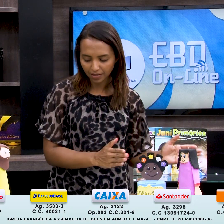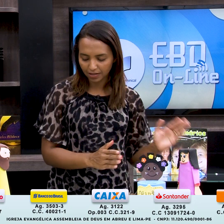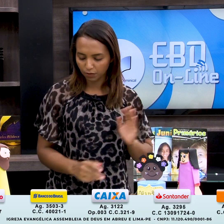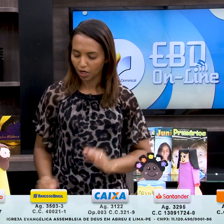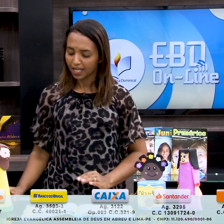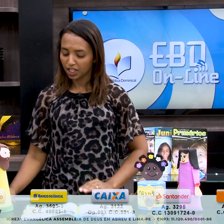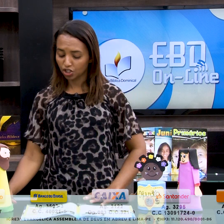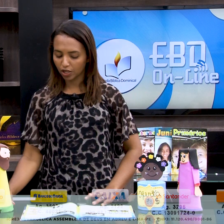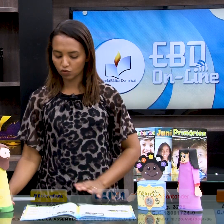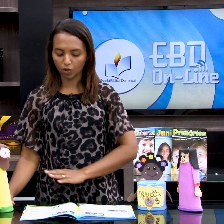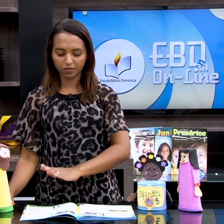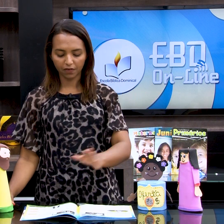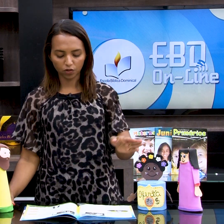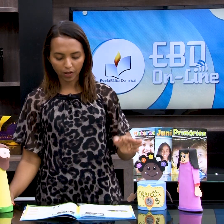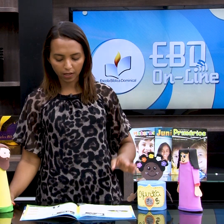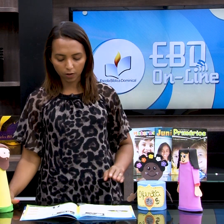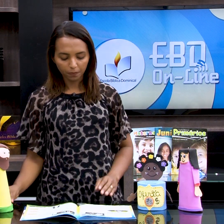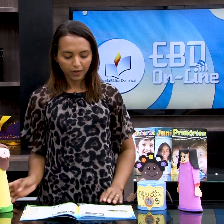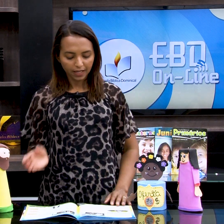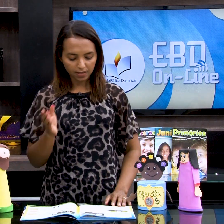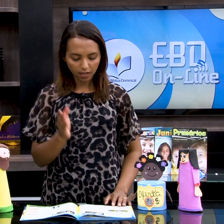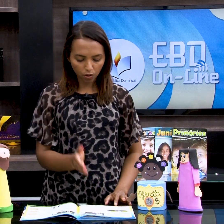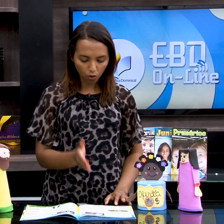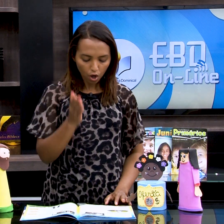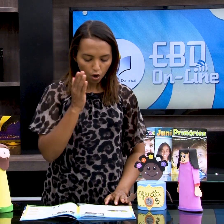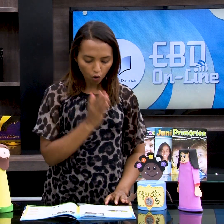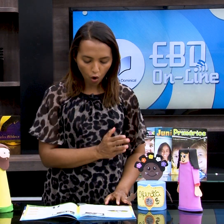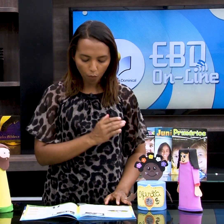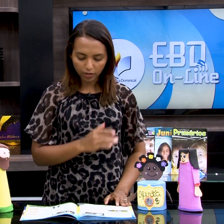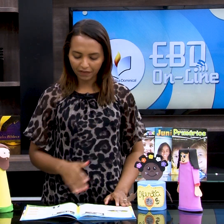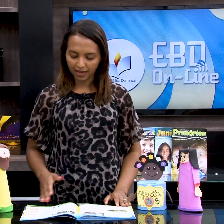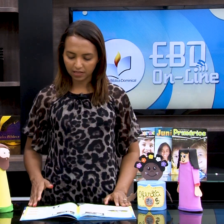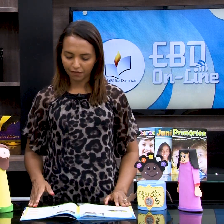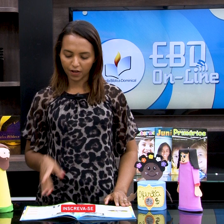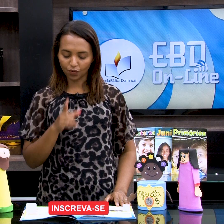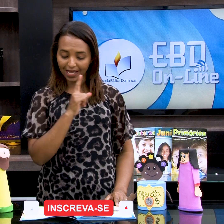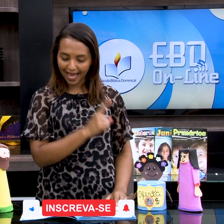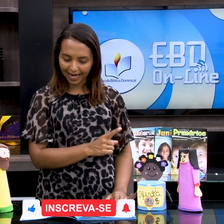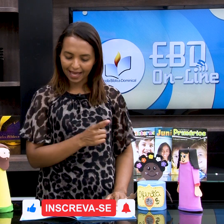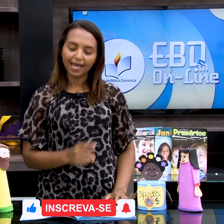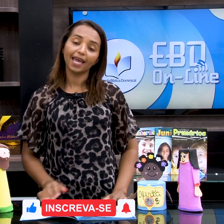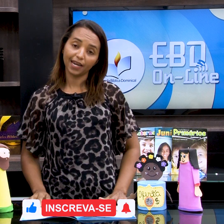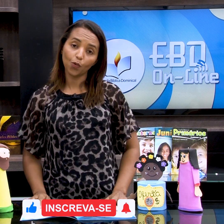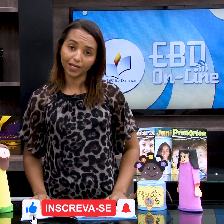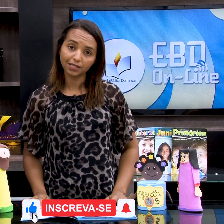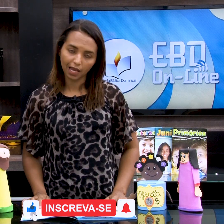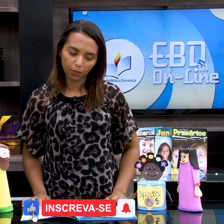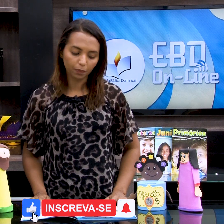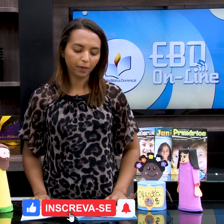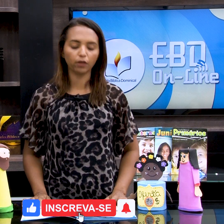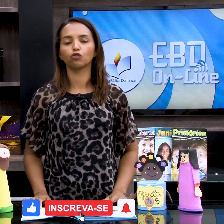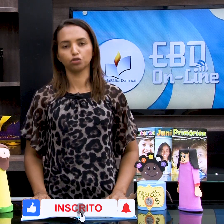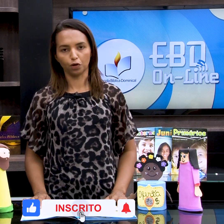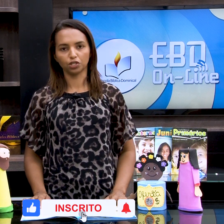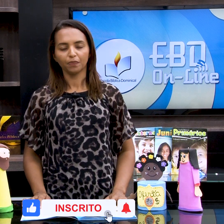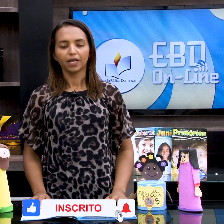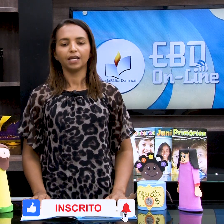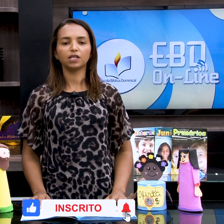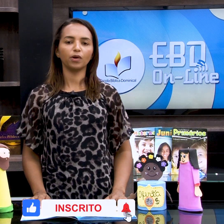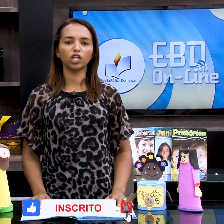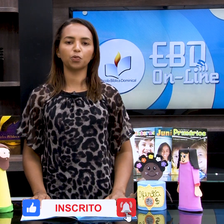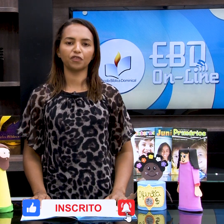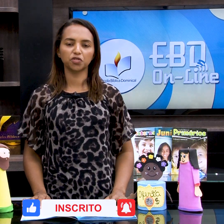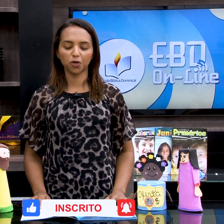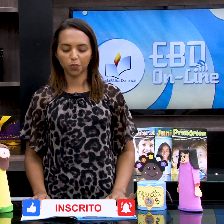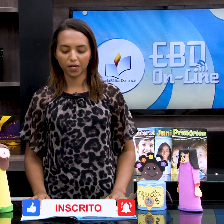sincero diante de Deus e Jesus observando aquilo ensinou com como deveria ser feito que ela era um exemplo para todos nós